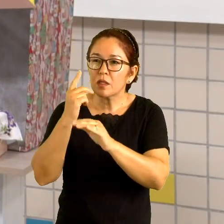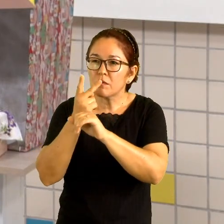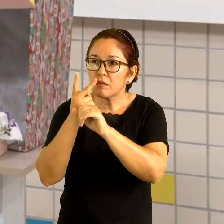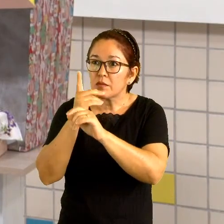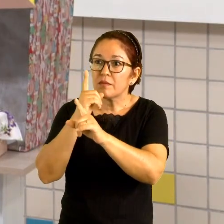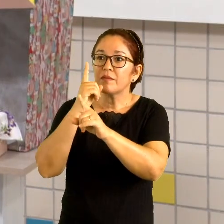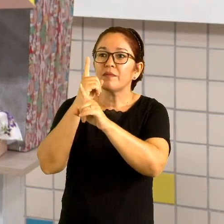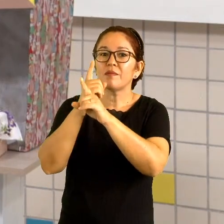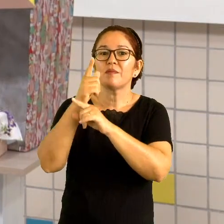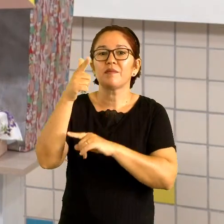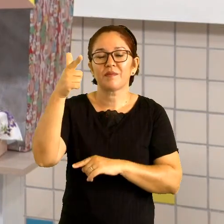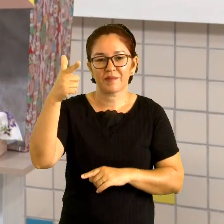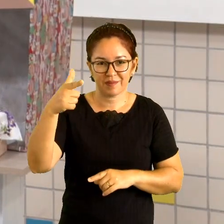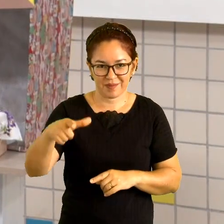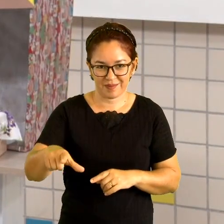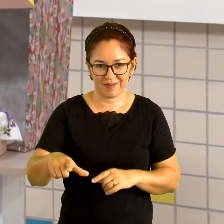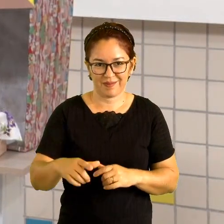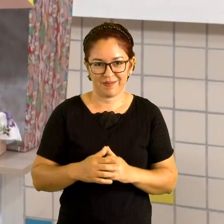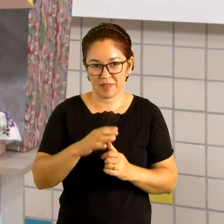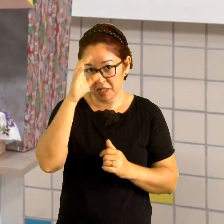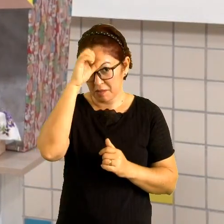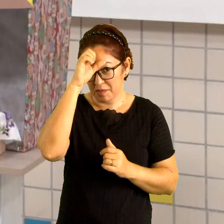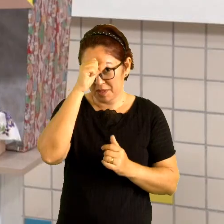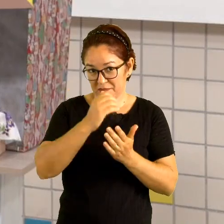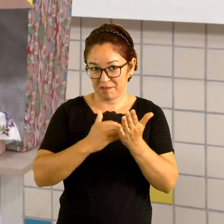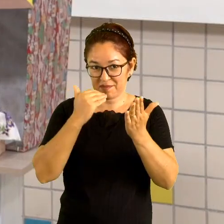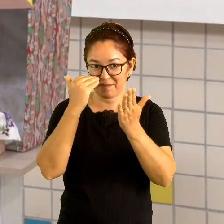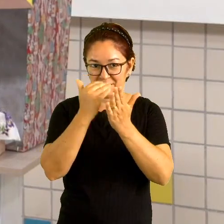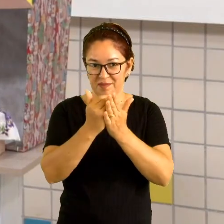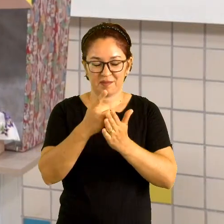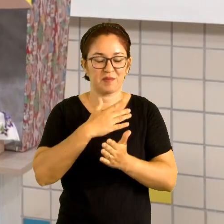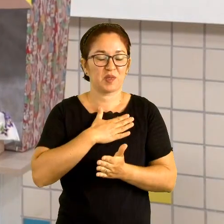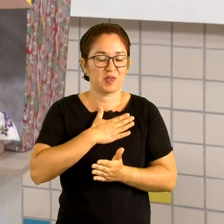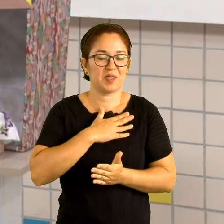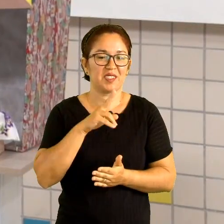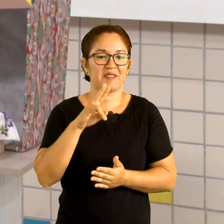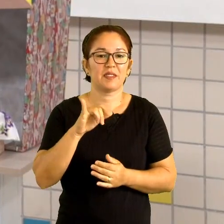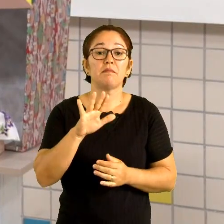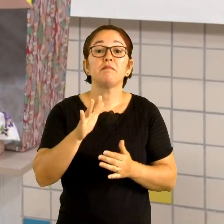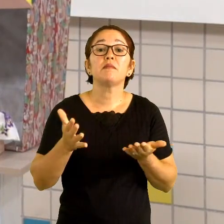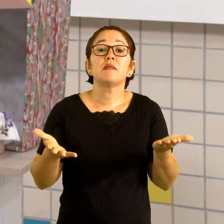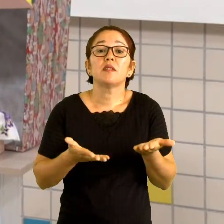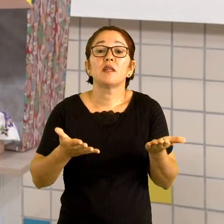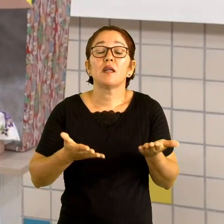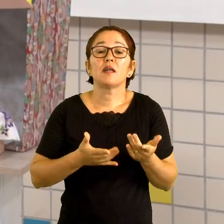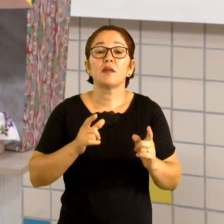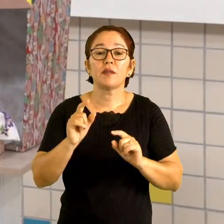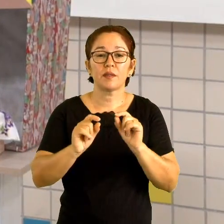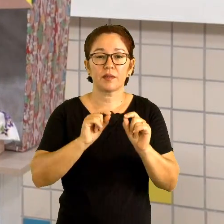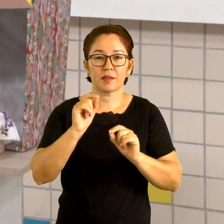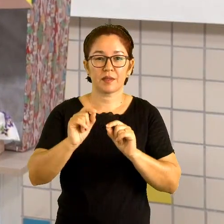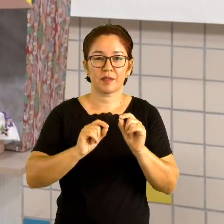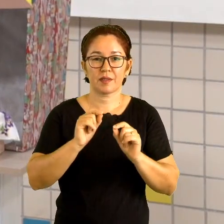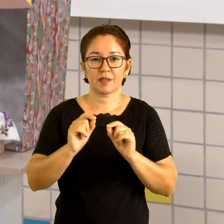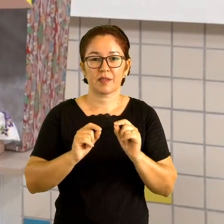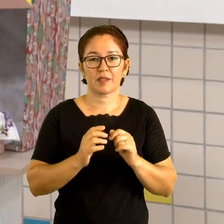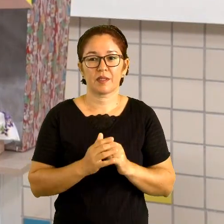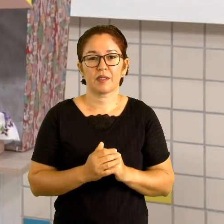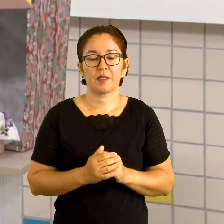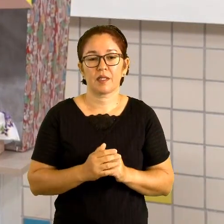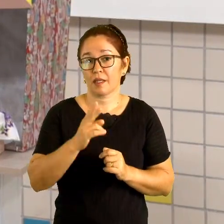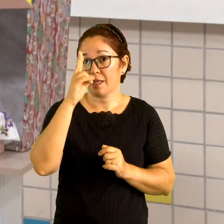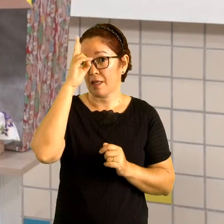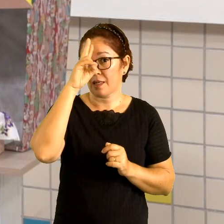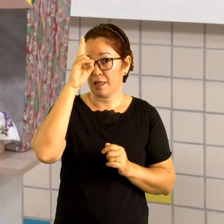ouvir novamente e se deliciar, certo? Mas agora, nós vamos a algumas questões básicas da história, só para